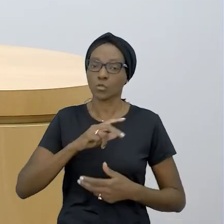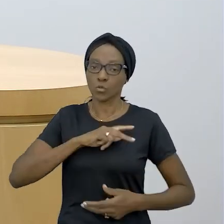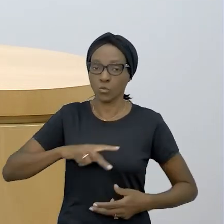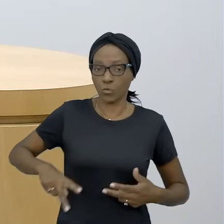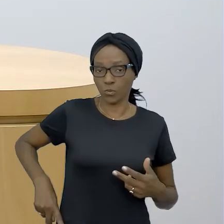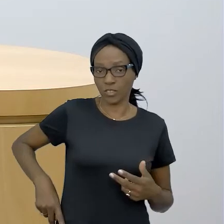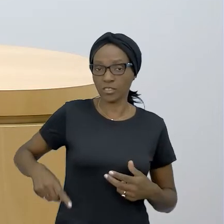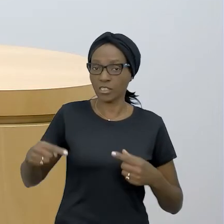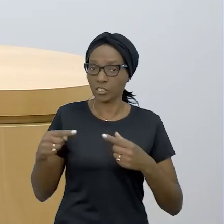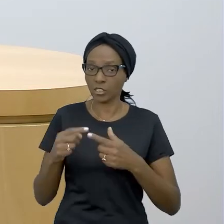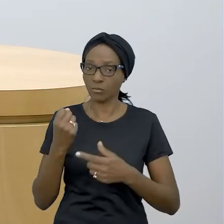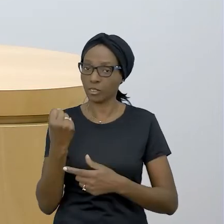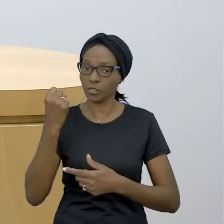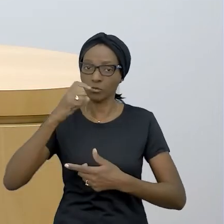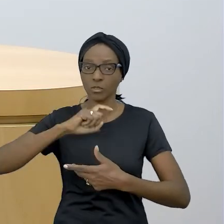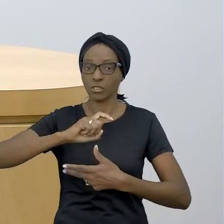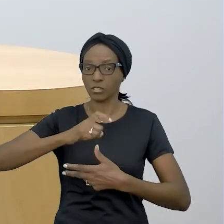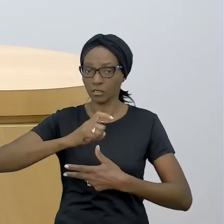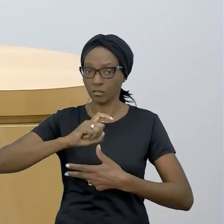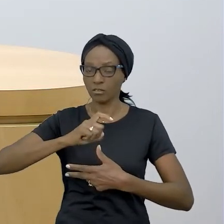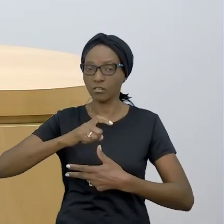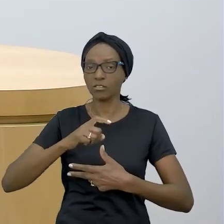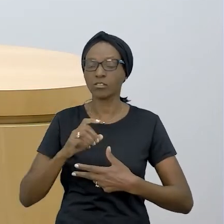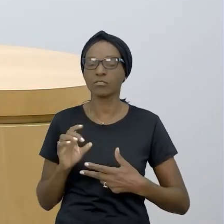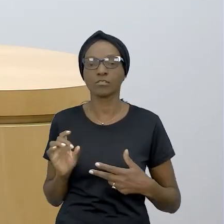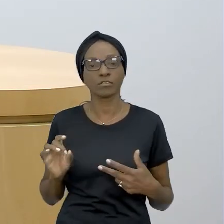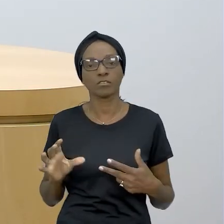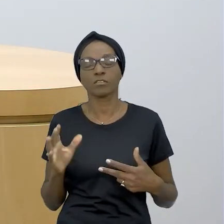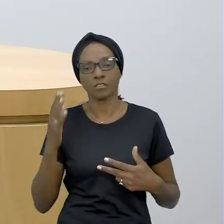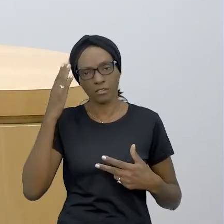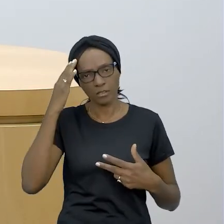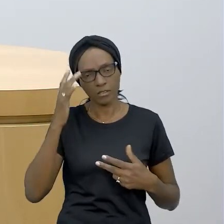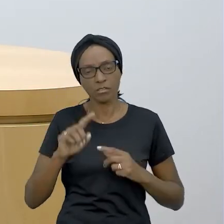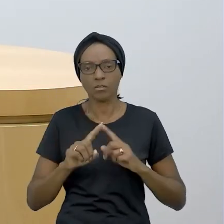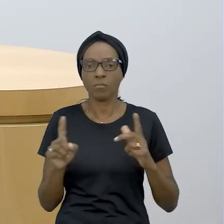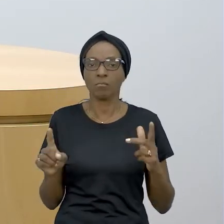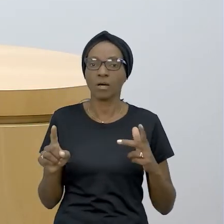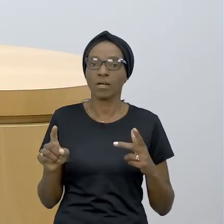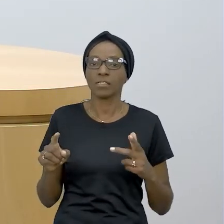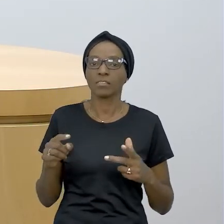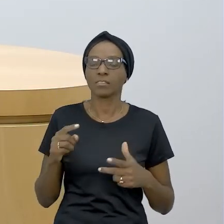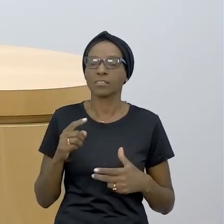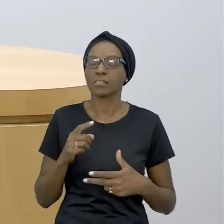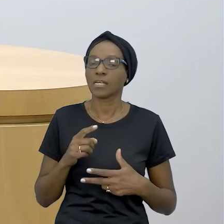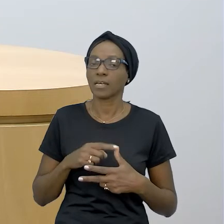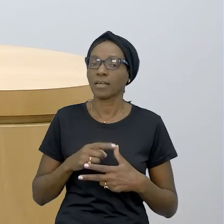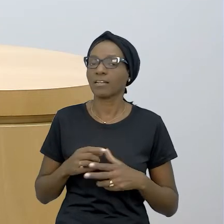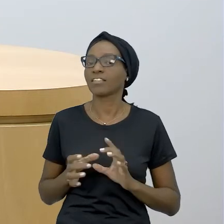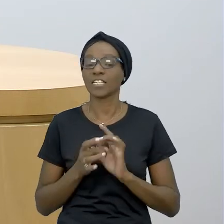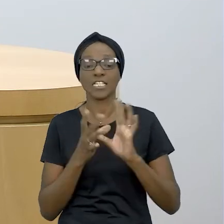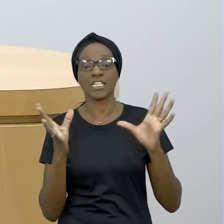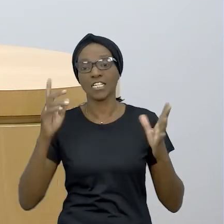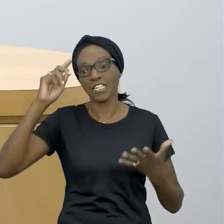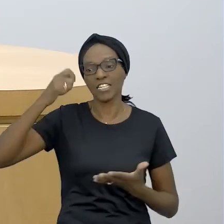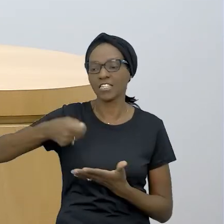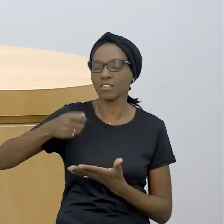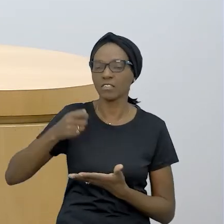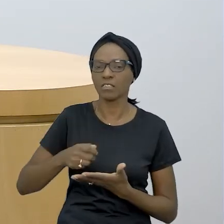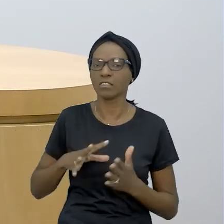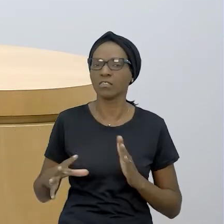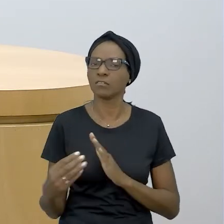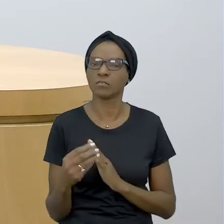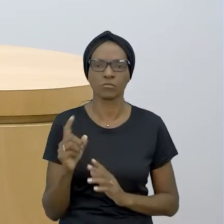desses três poderes, no caso o poder executivo, né, mas que ele não detém nas suas mãos todas as prerrogativas,